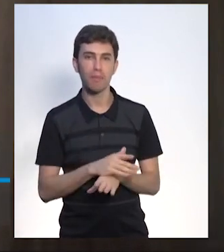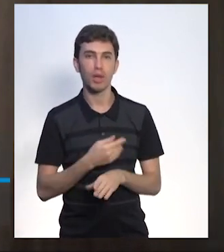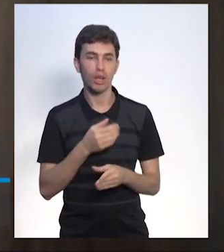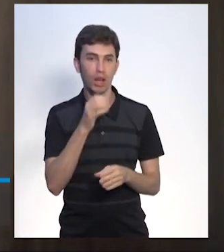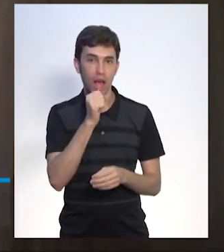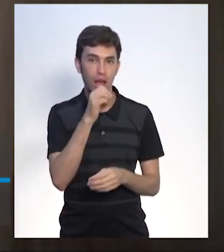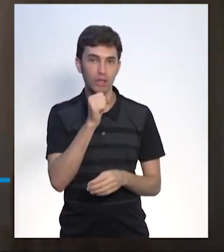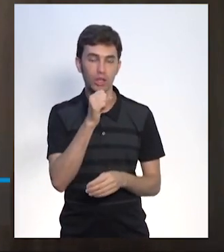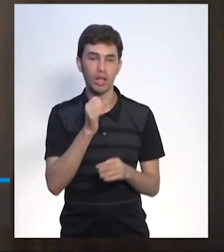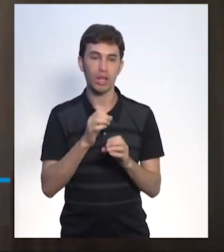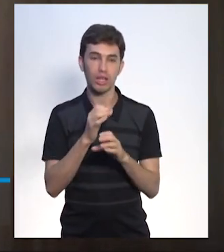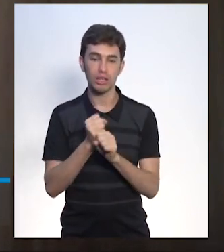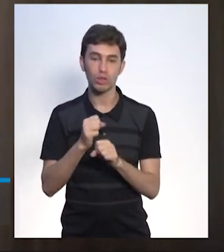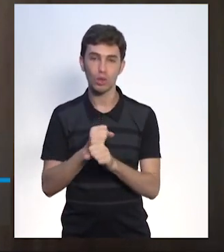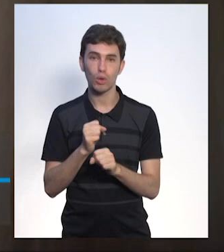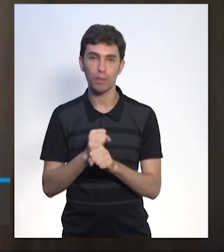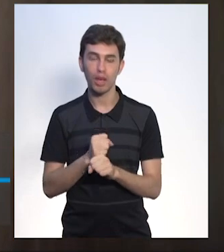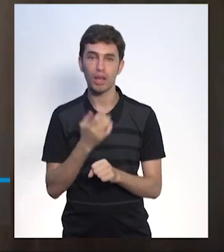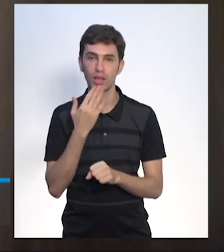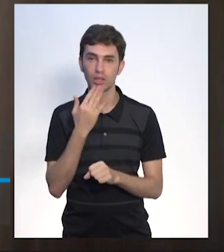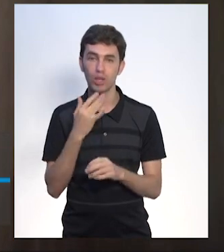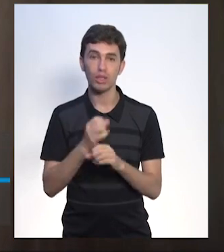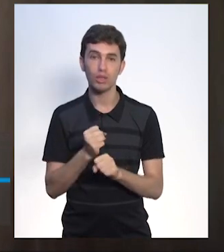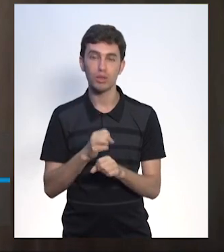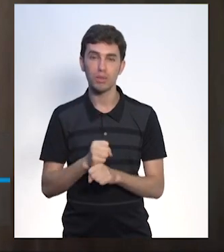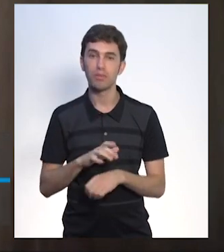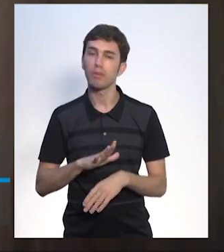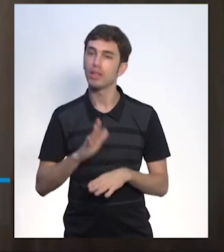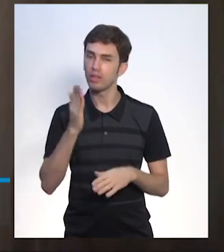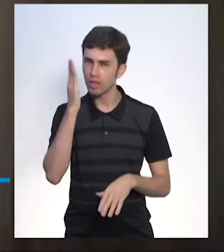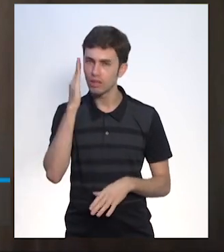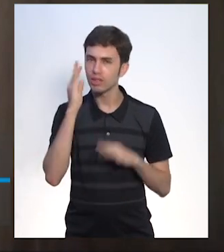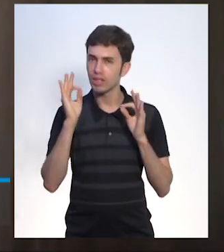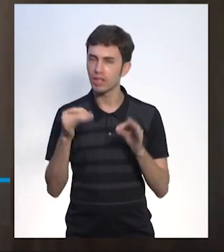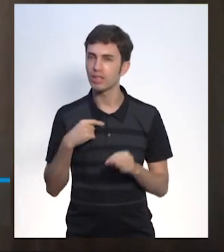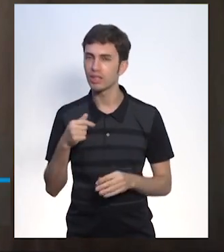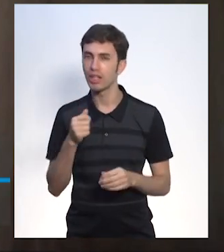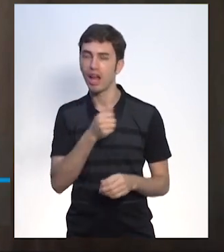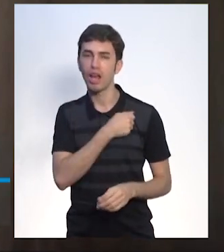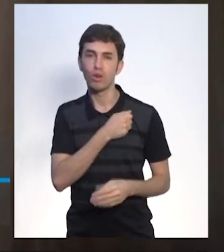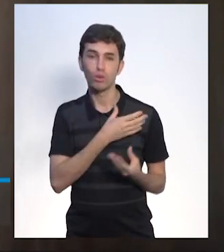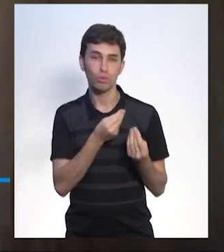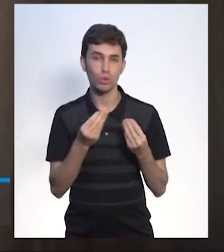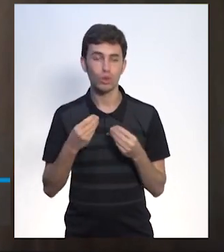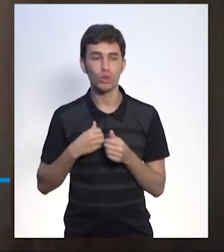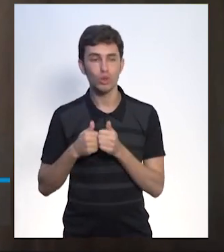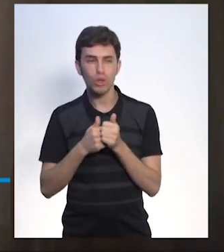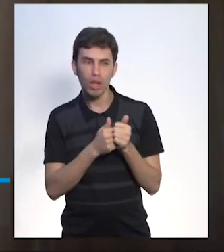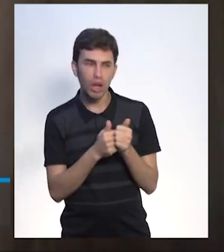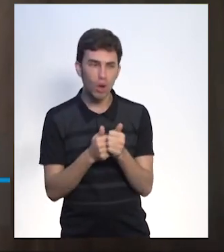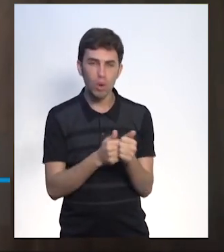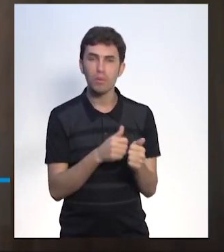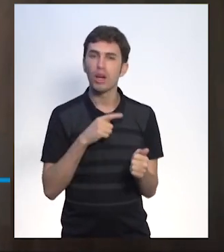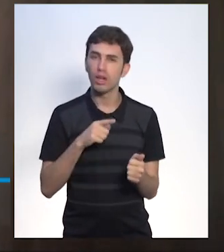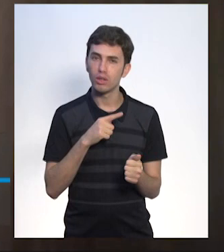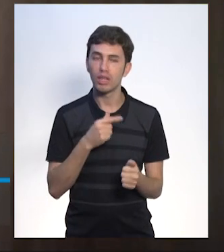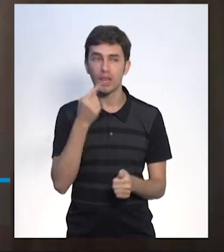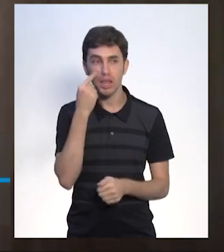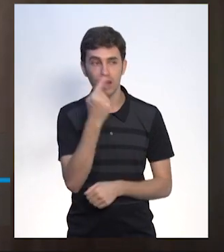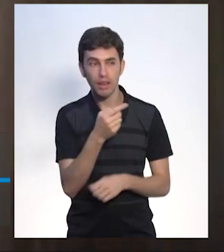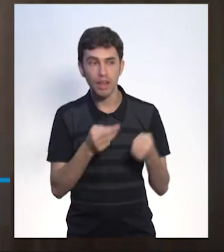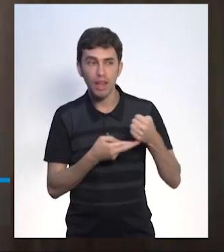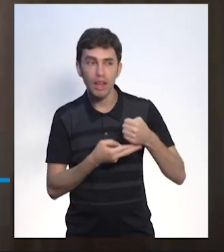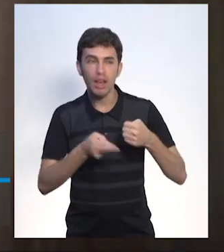sim, acompanhando as nossas aulas e aproveitando esse momento para poder recuperar alguma coisa que ficou ainda